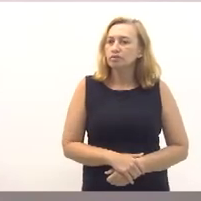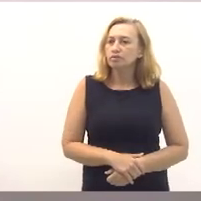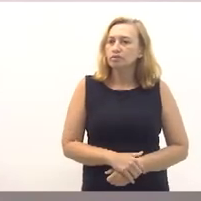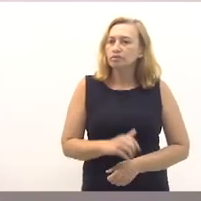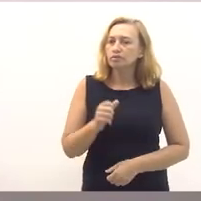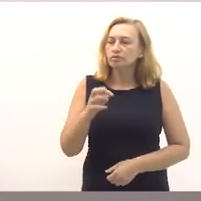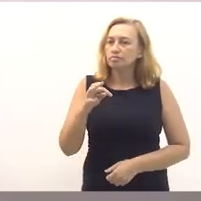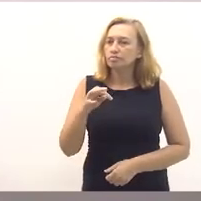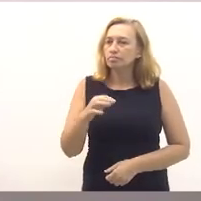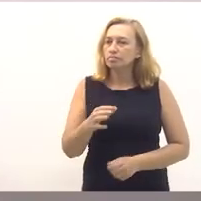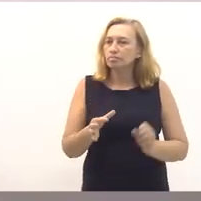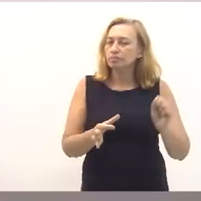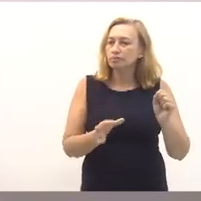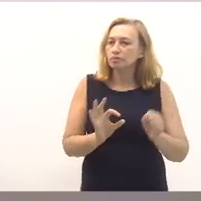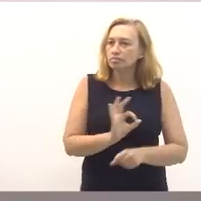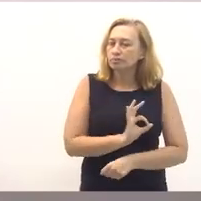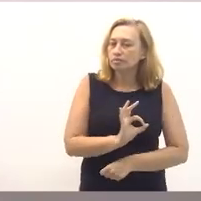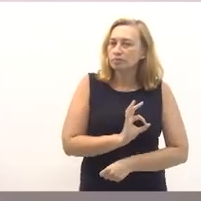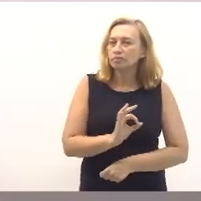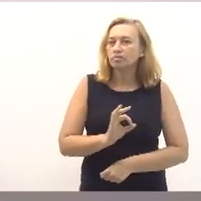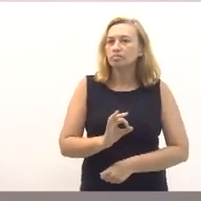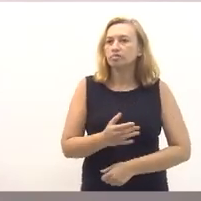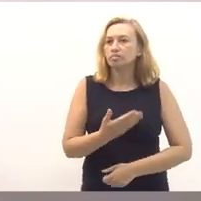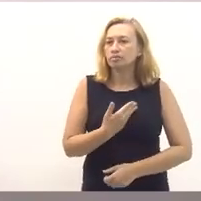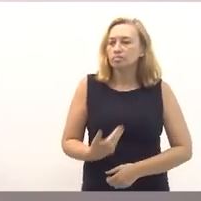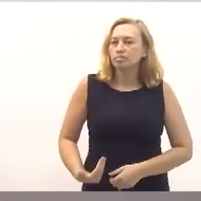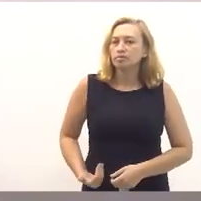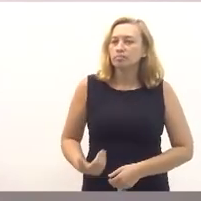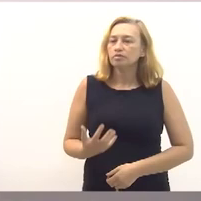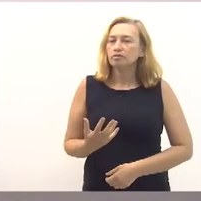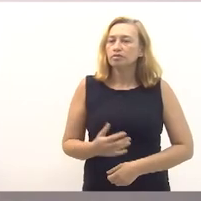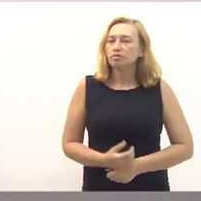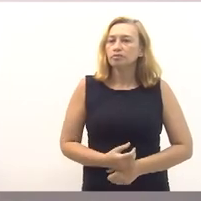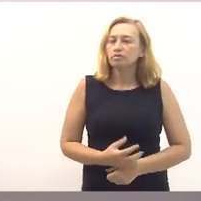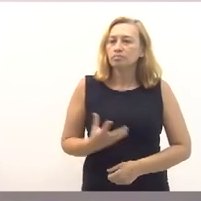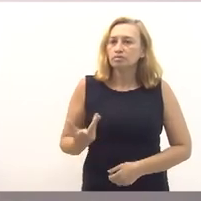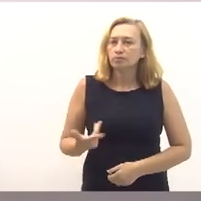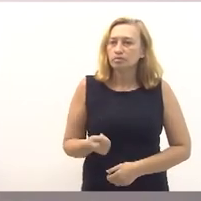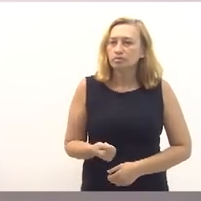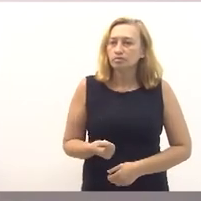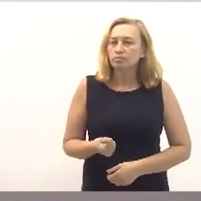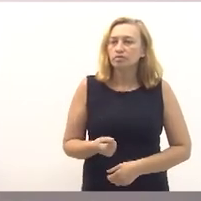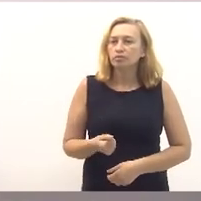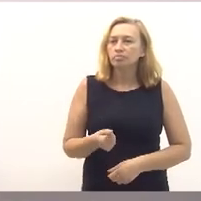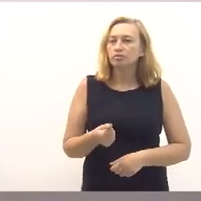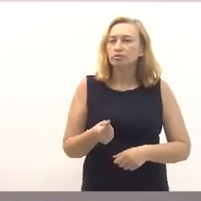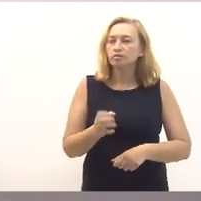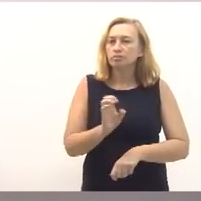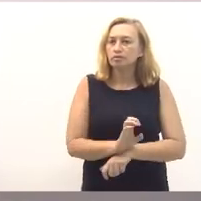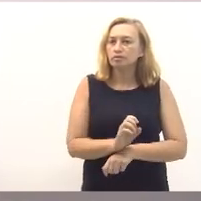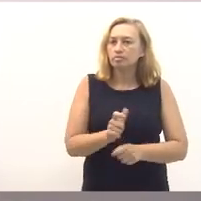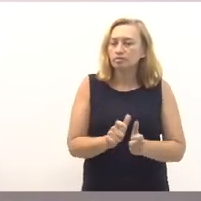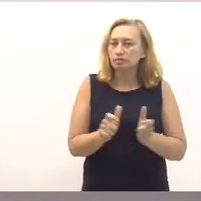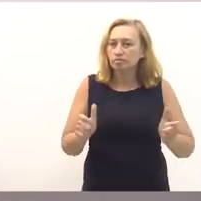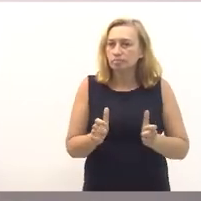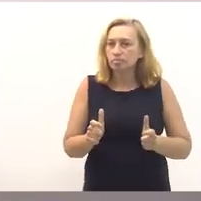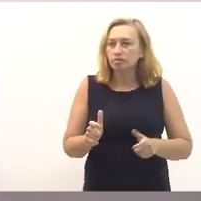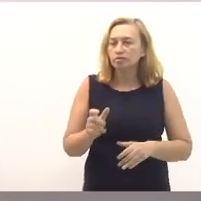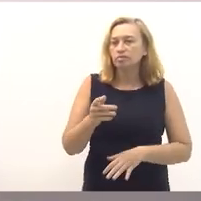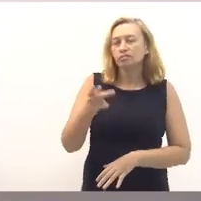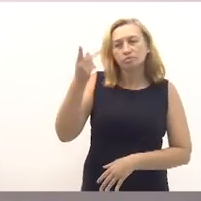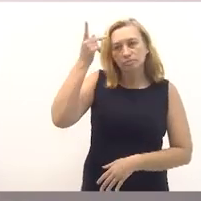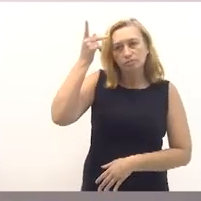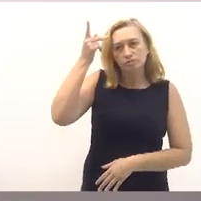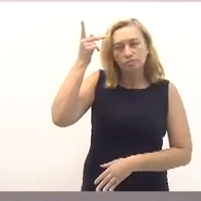público E aí fi ciência do Estado ela aumenta no Estado de São Paulo as mortes